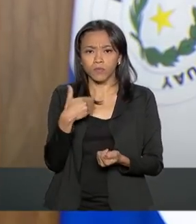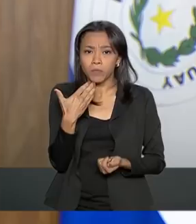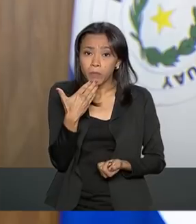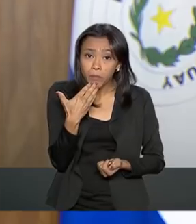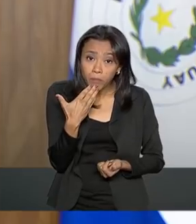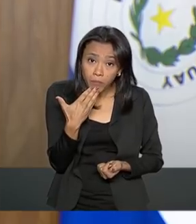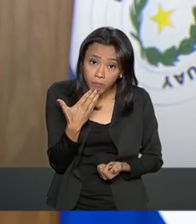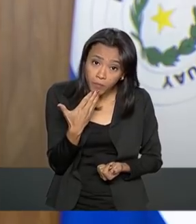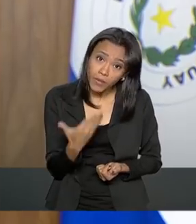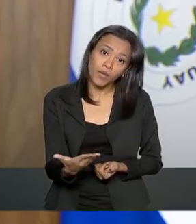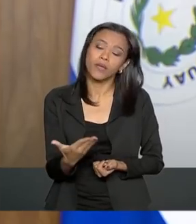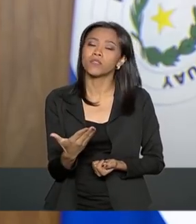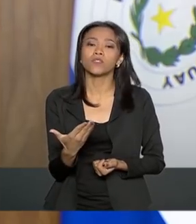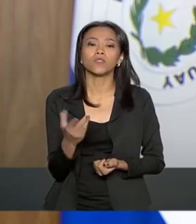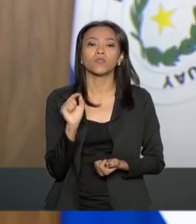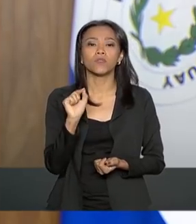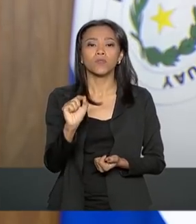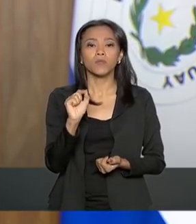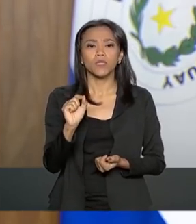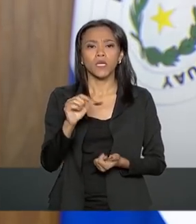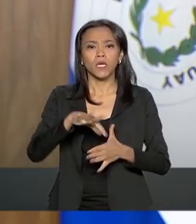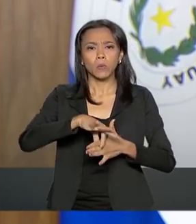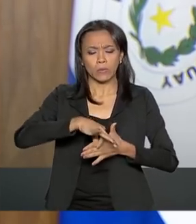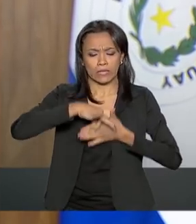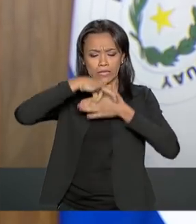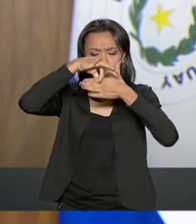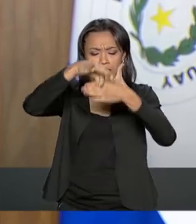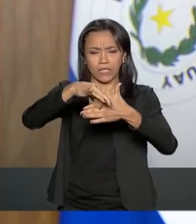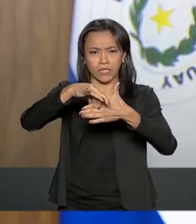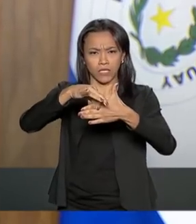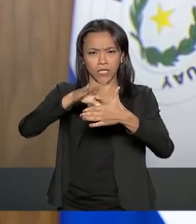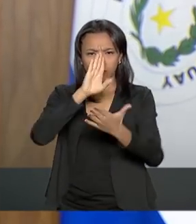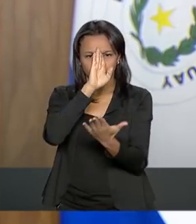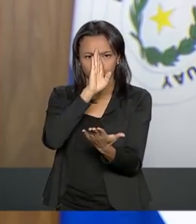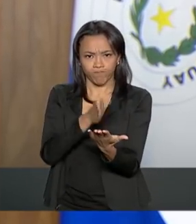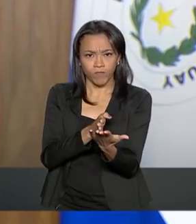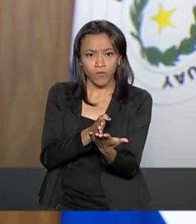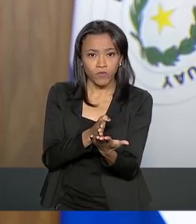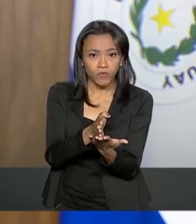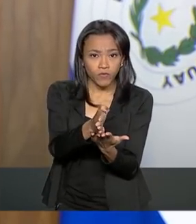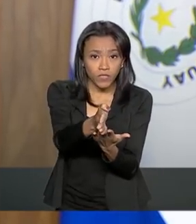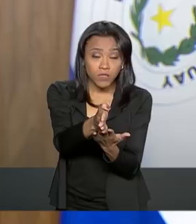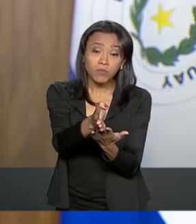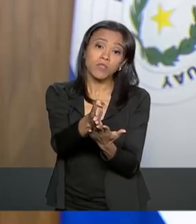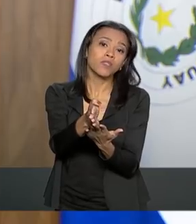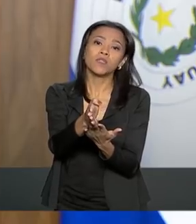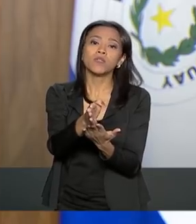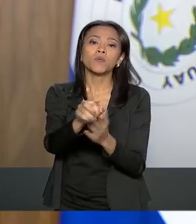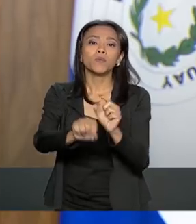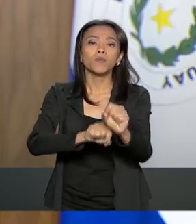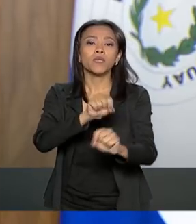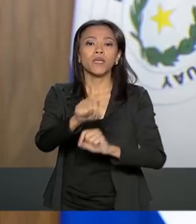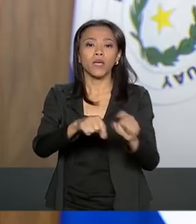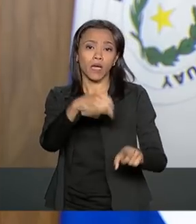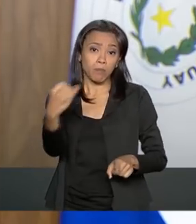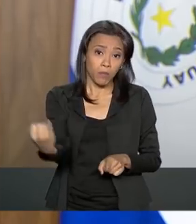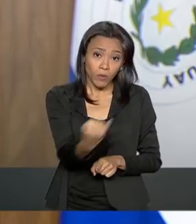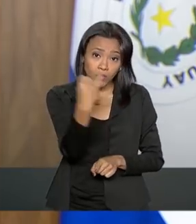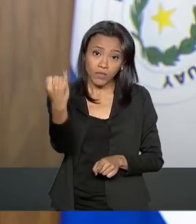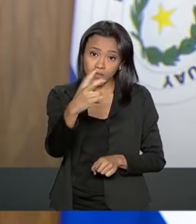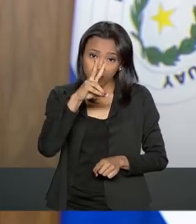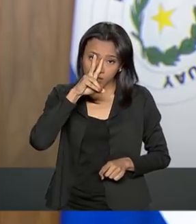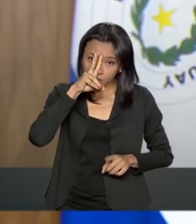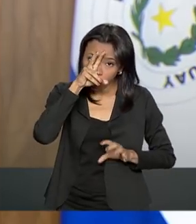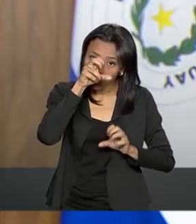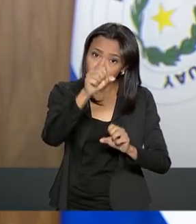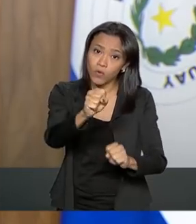de uma liderança firme perante a importância do fortalecimento